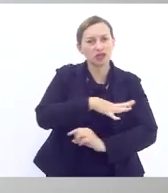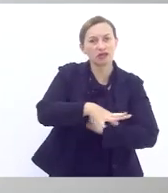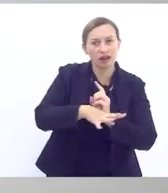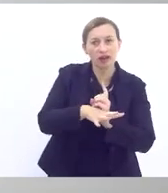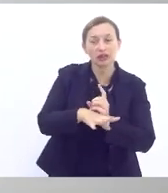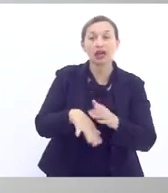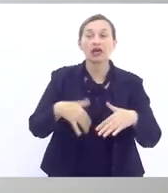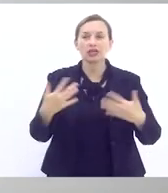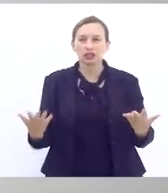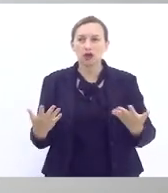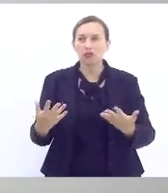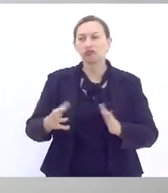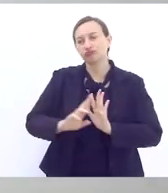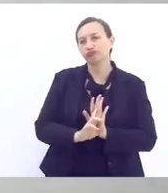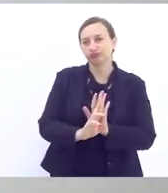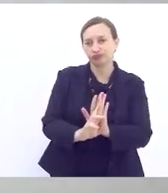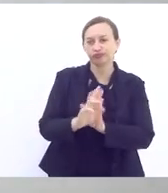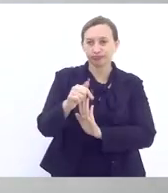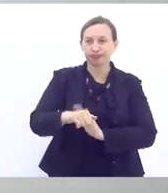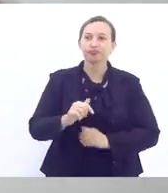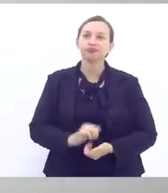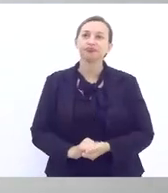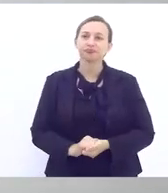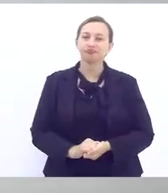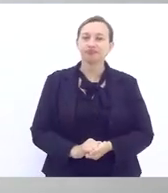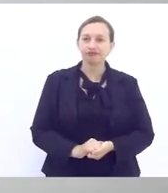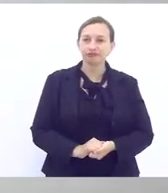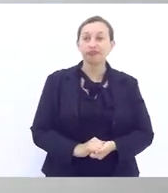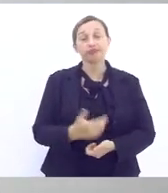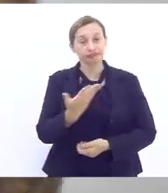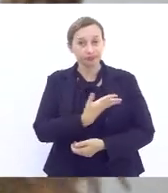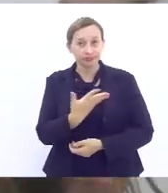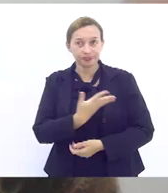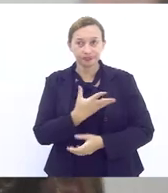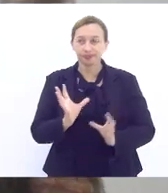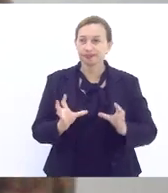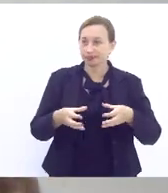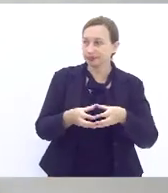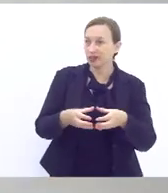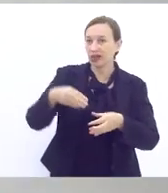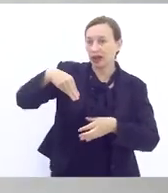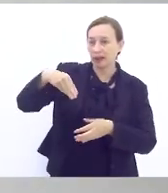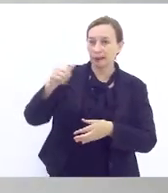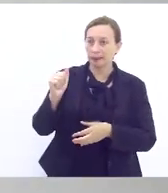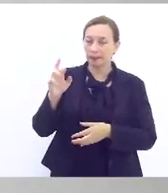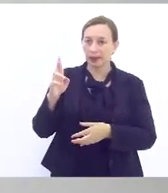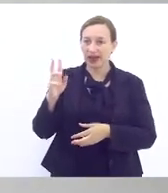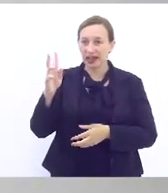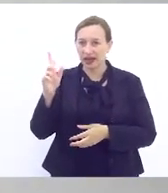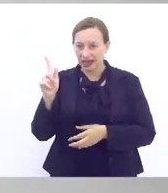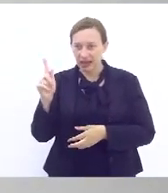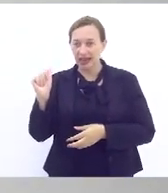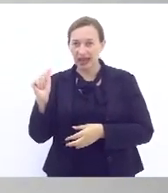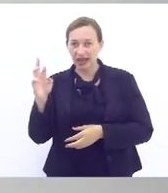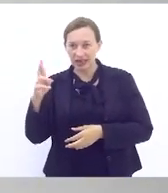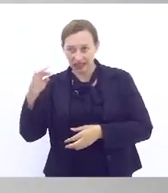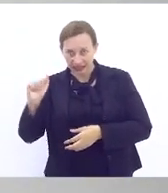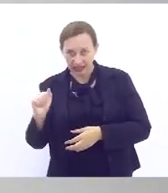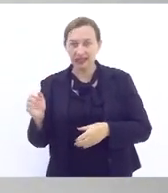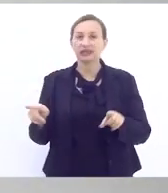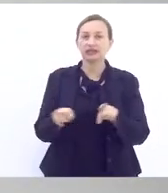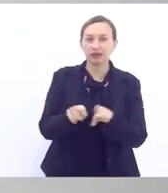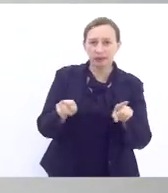eu venho representá-lo aqui eu tenho até colegas que são da comissão a Marguerita é convidada na nossa comissão Ângela Botelho